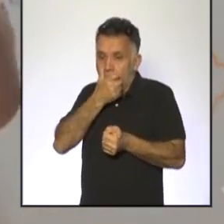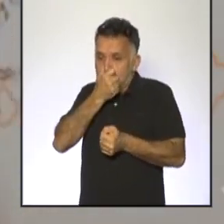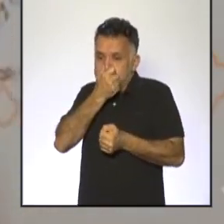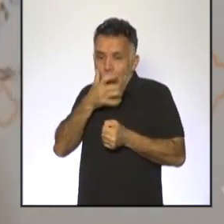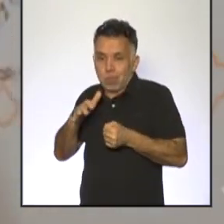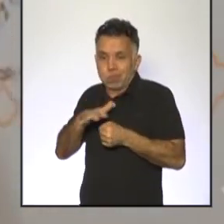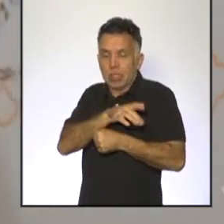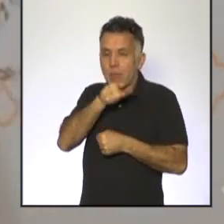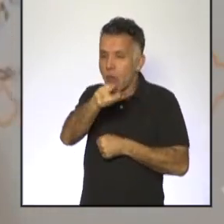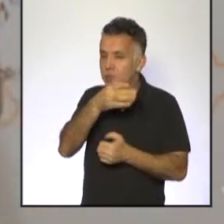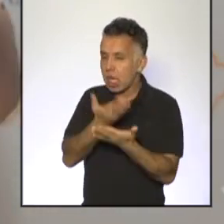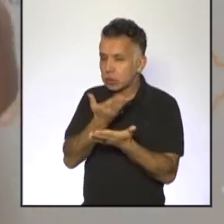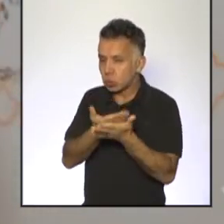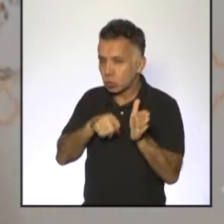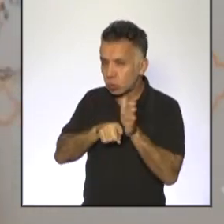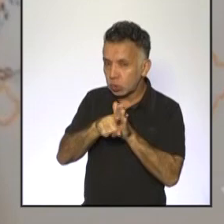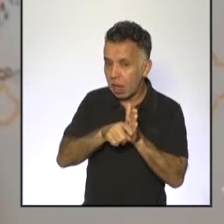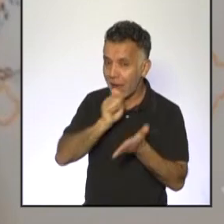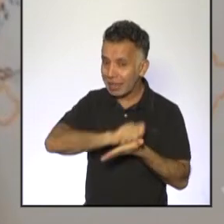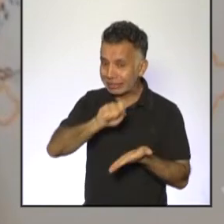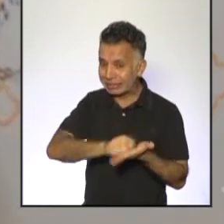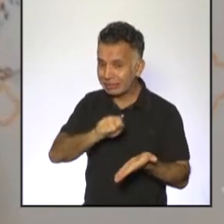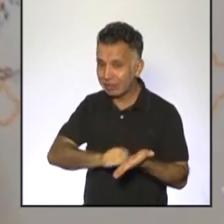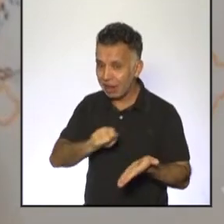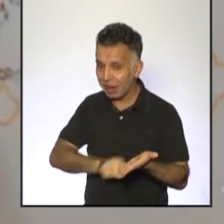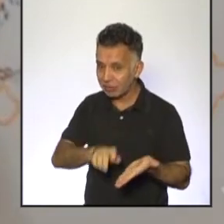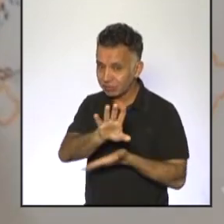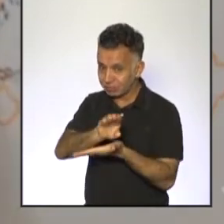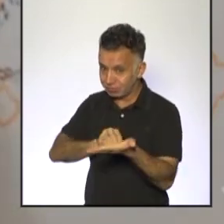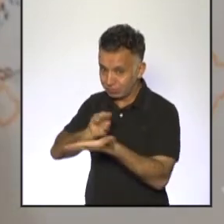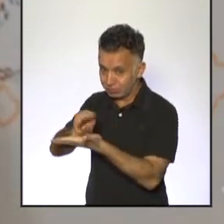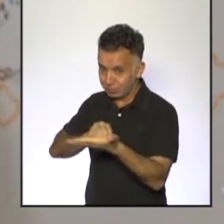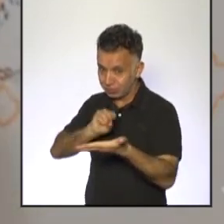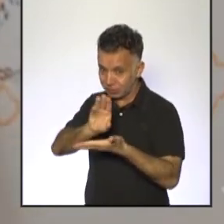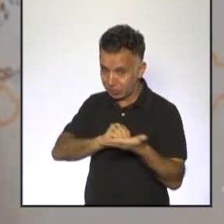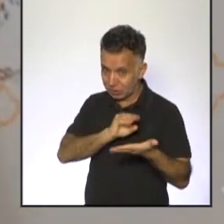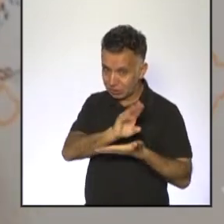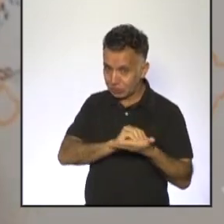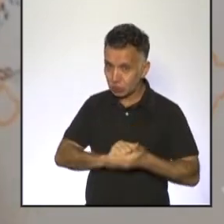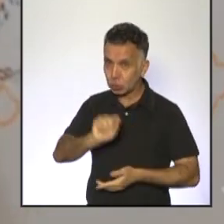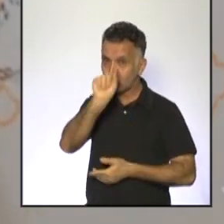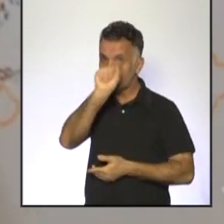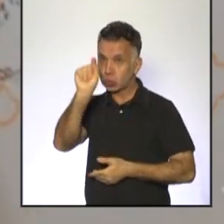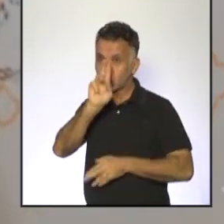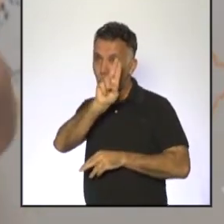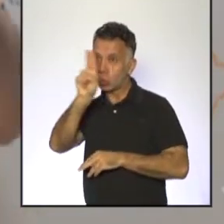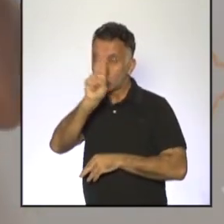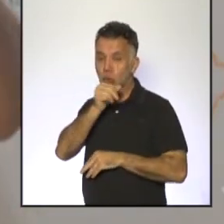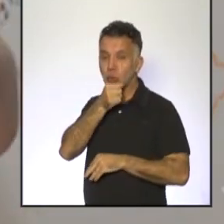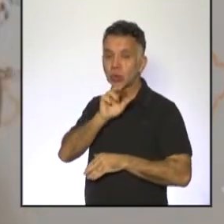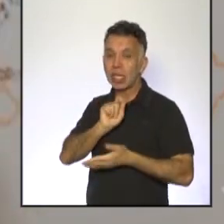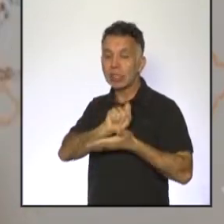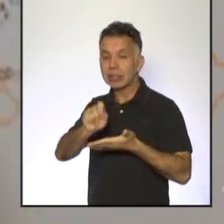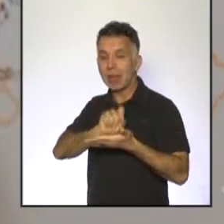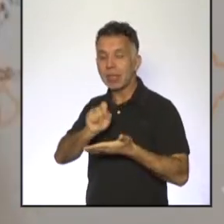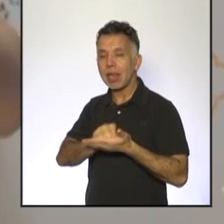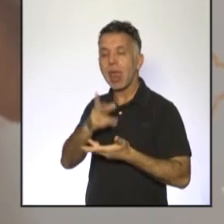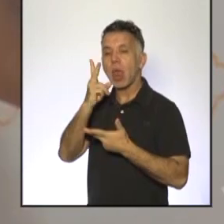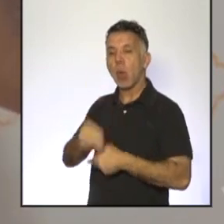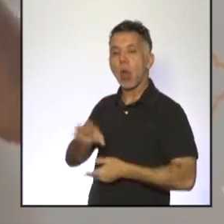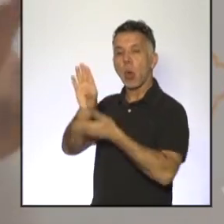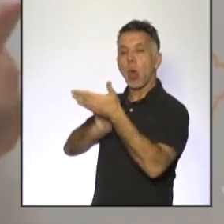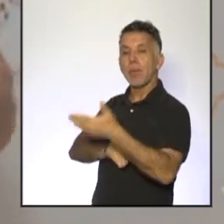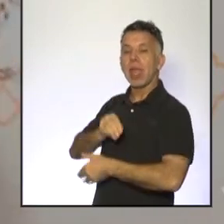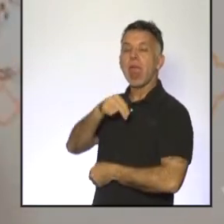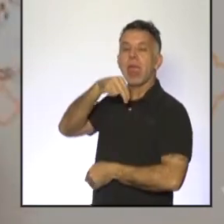estudante, tome nota, escreva, fazendo uma menção ao saudoso Milton Santos, ele sempre citava isso,